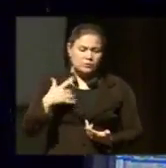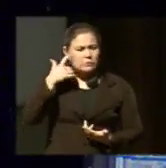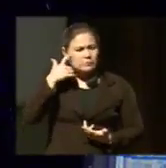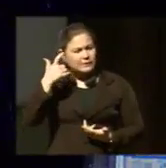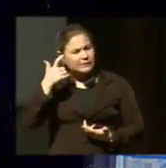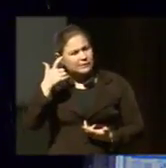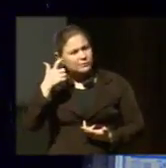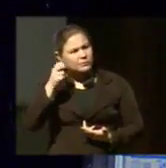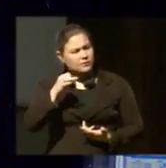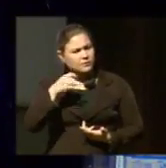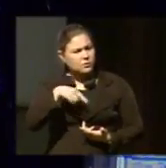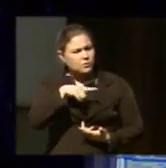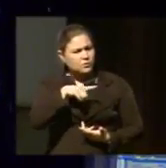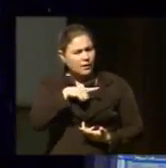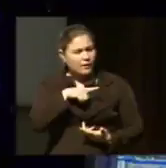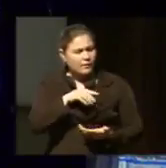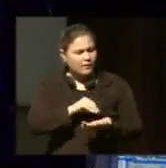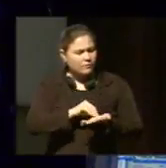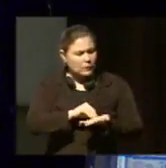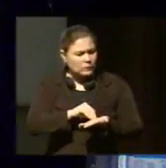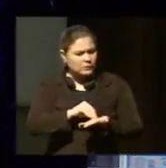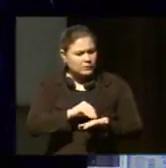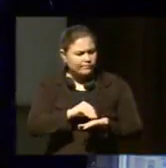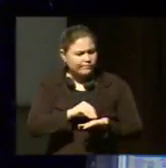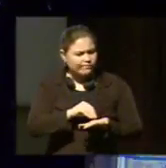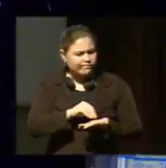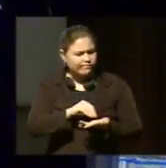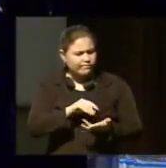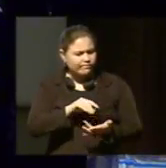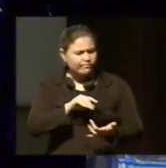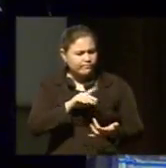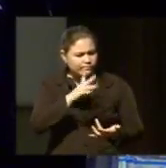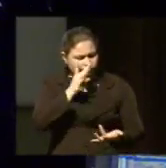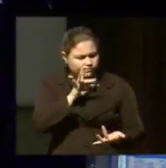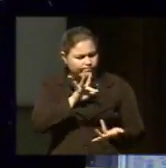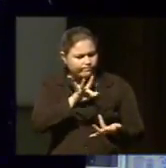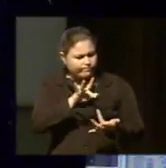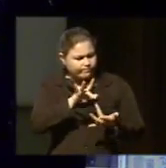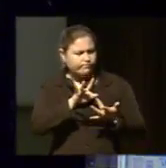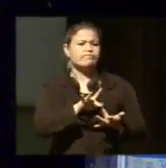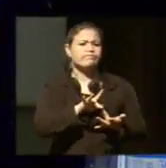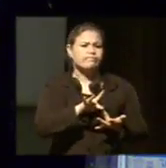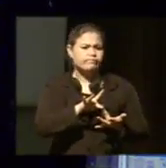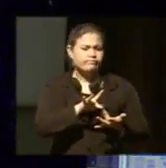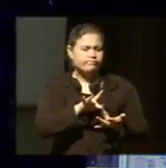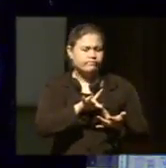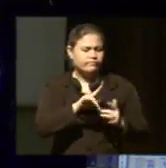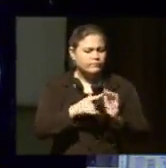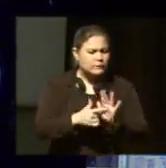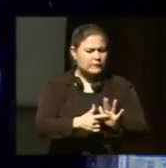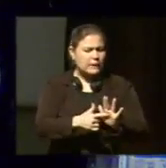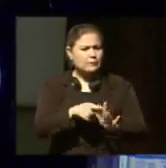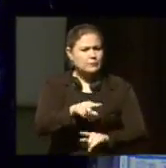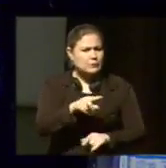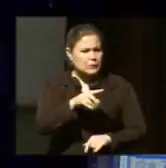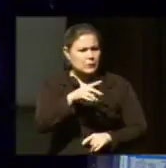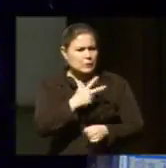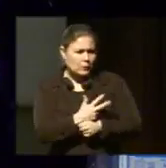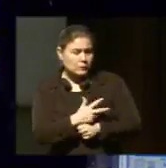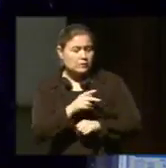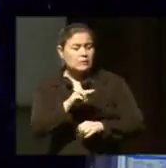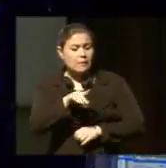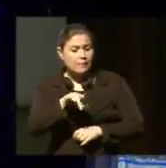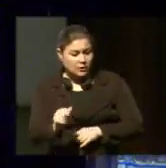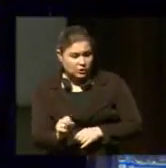uma invisibilidade do idoso na mídia, se o que está